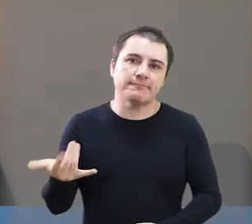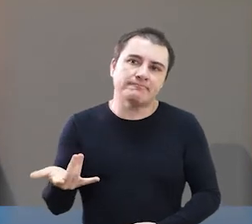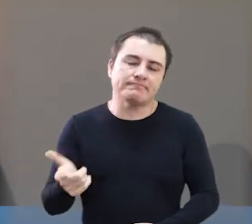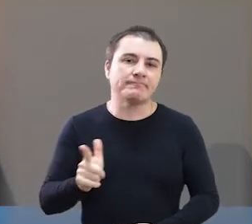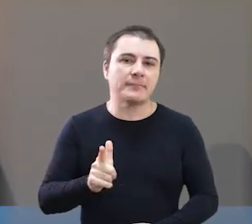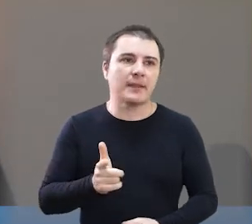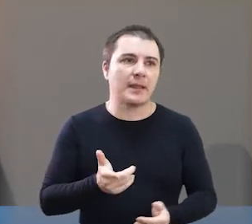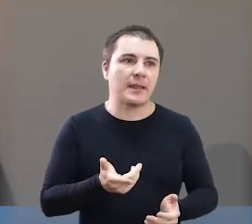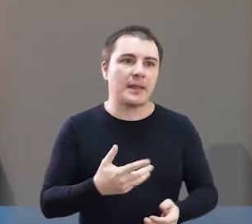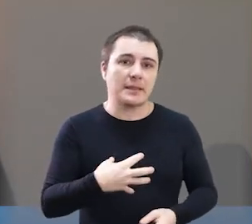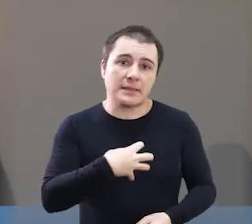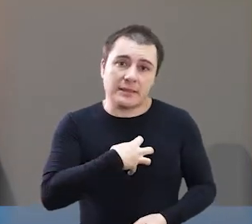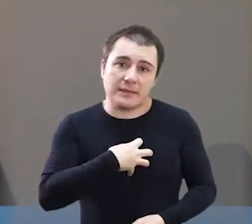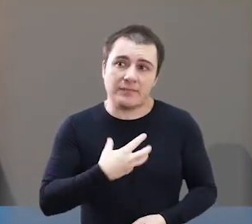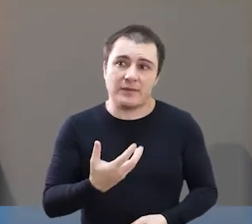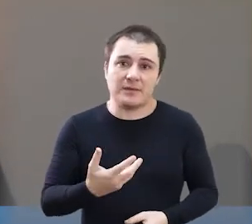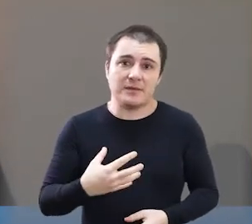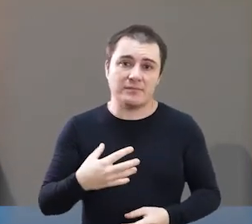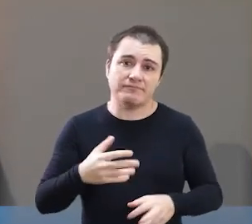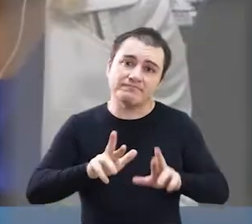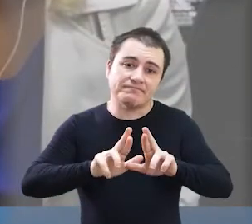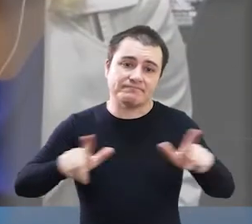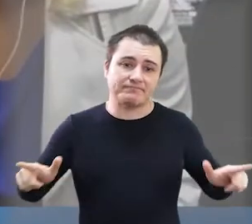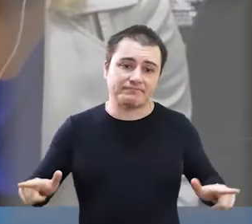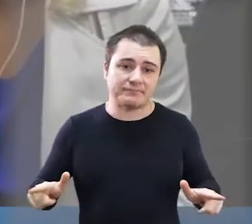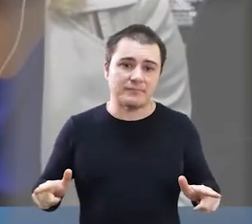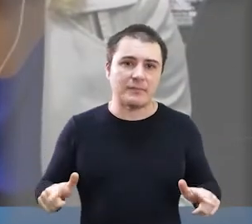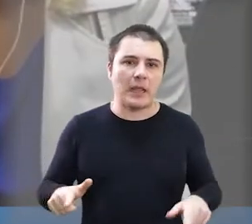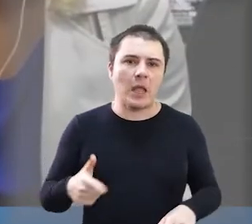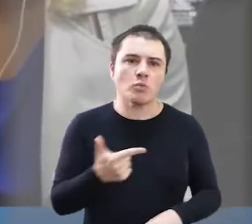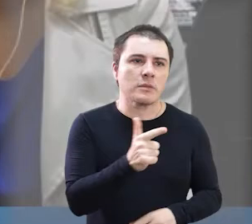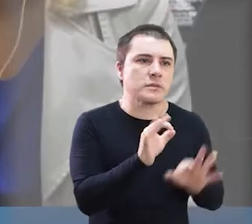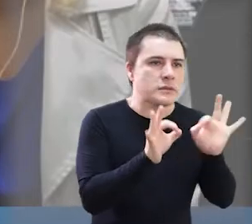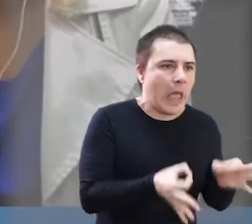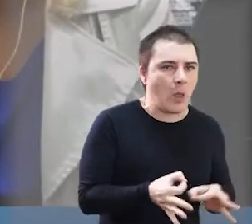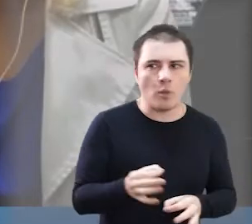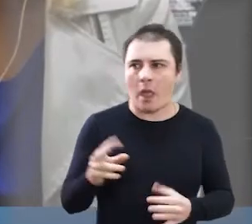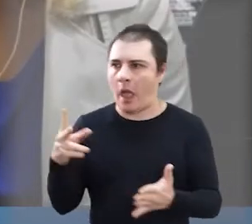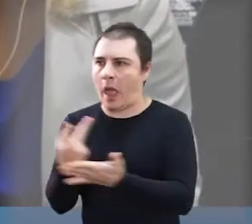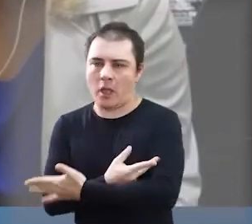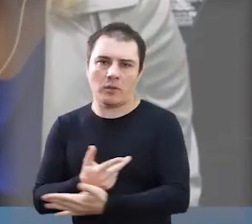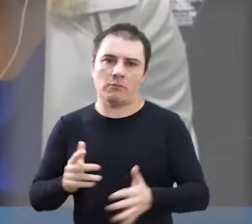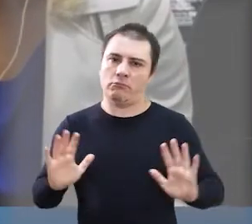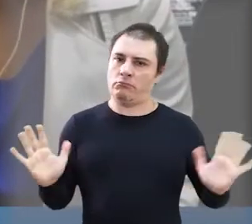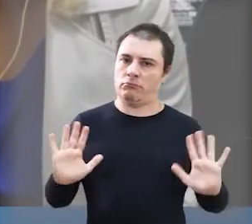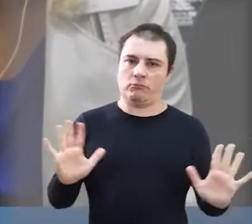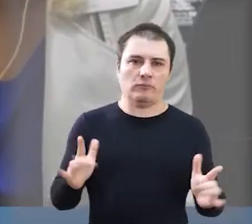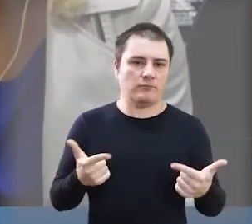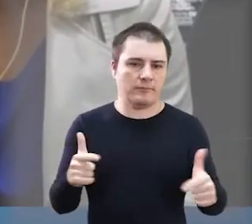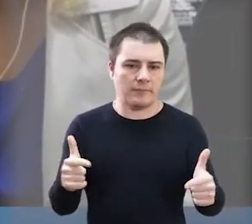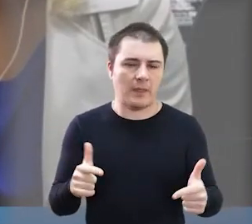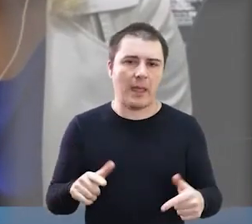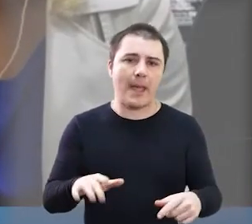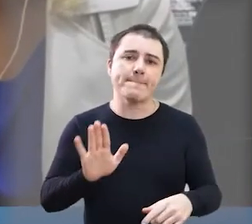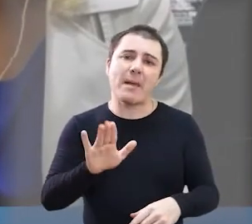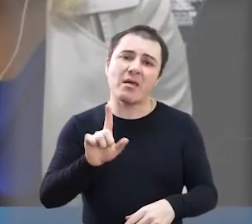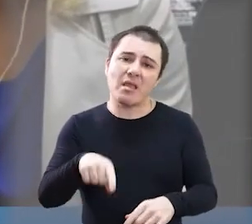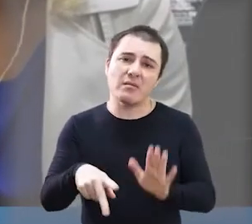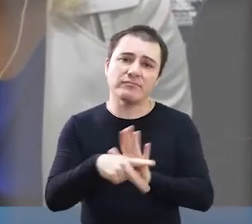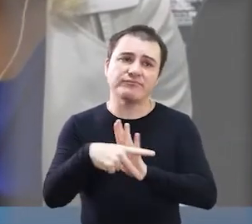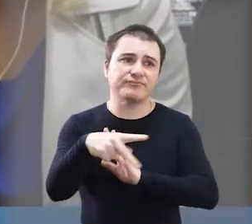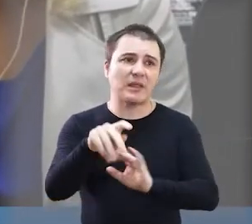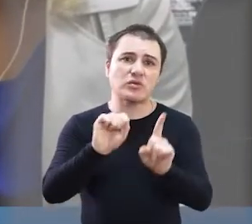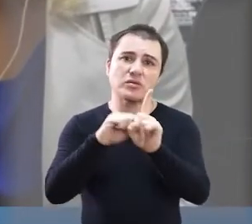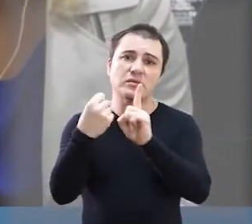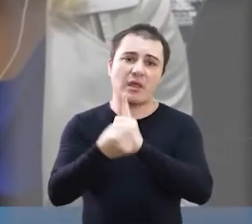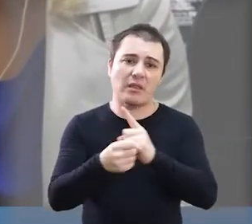lidar com o luto de uma maneira diferente. Não tem um certo ou errado, né? Aí também entra muita questão da sociedade,